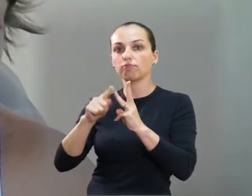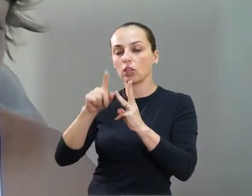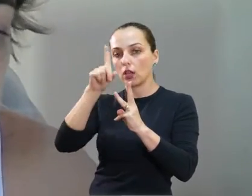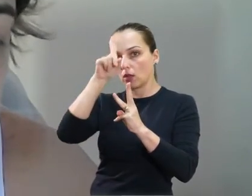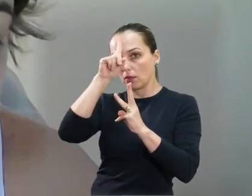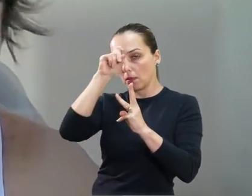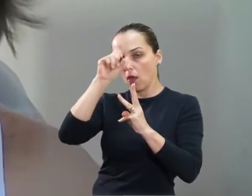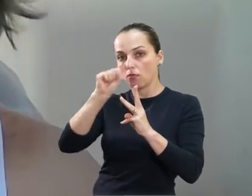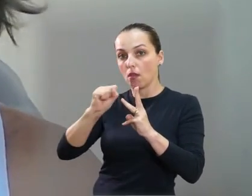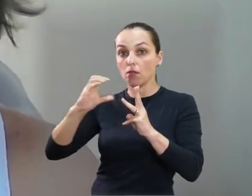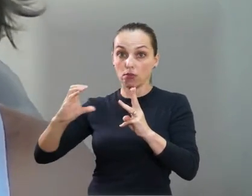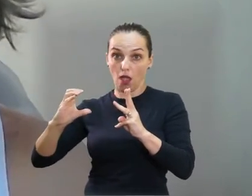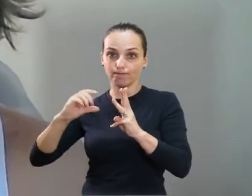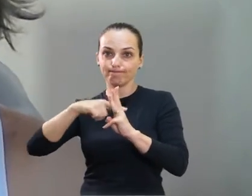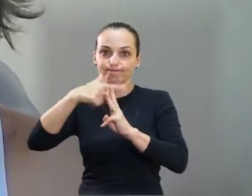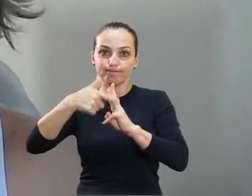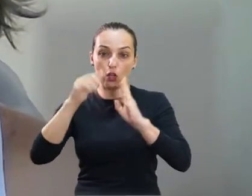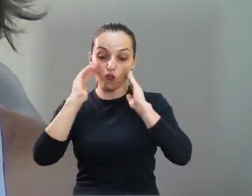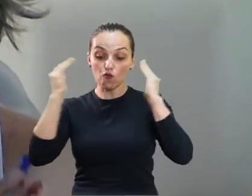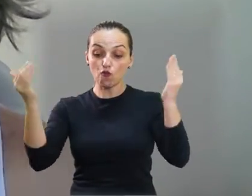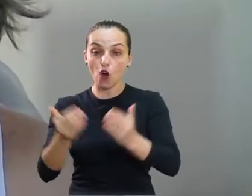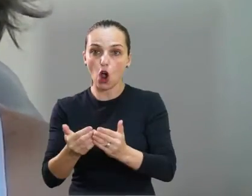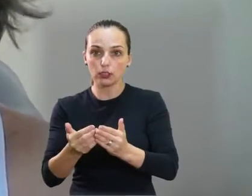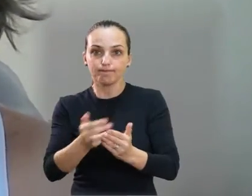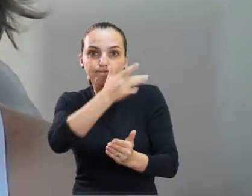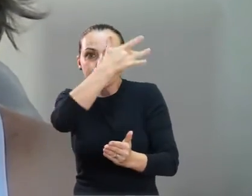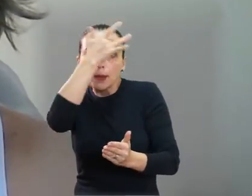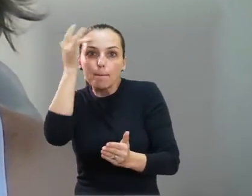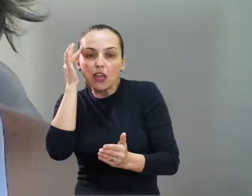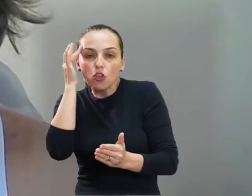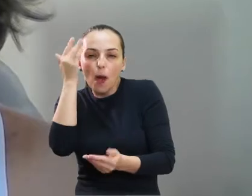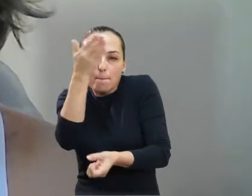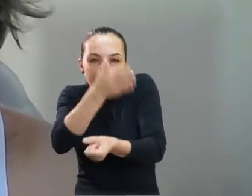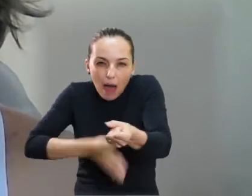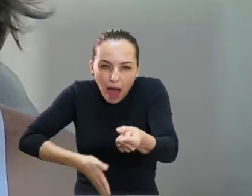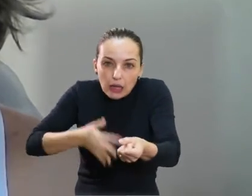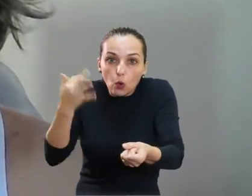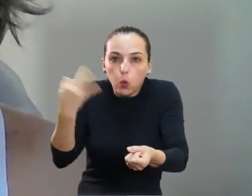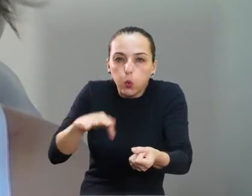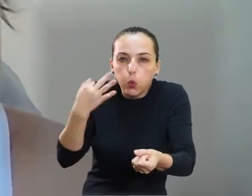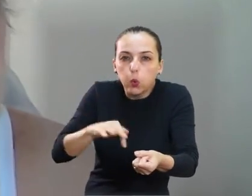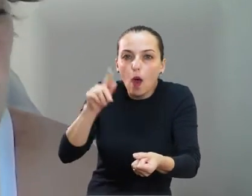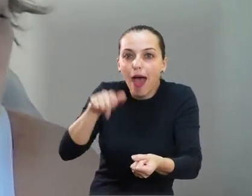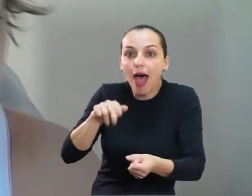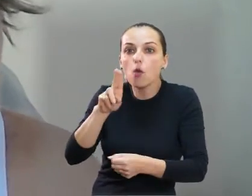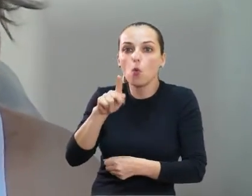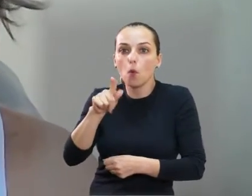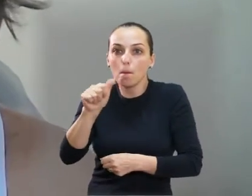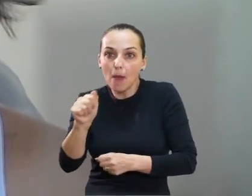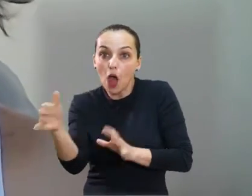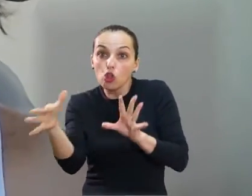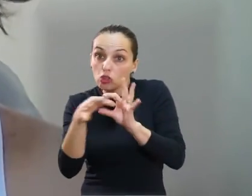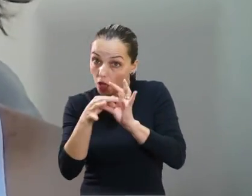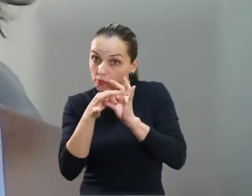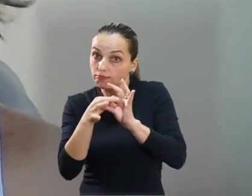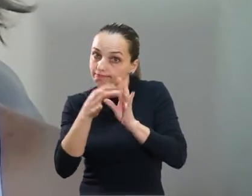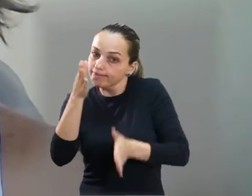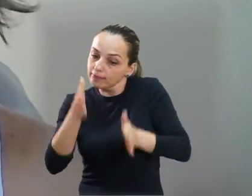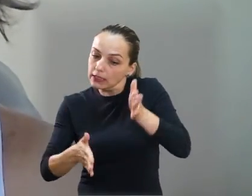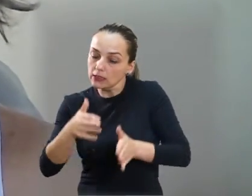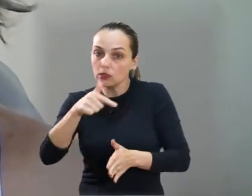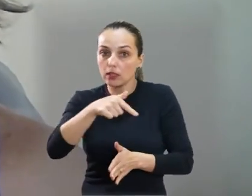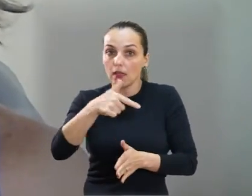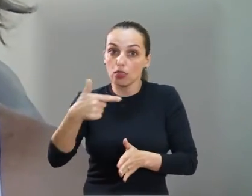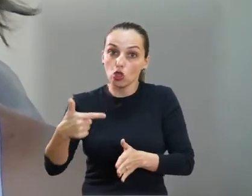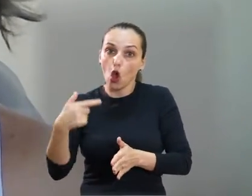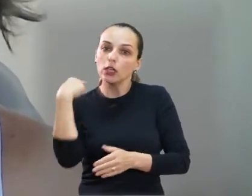seguintes atividades. Na porta de entrada, né, para risco biológico, que são os